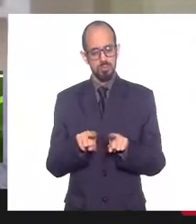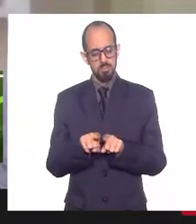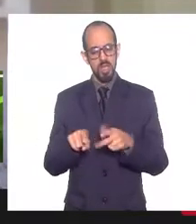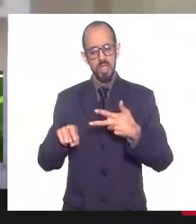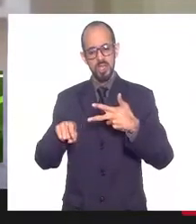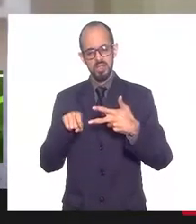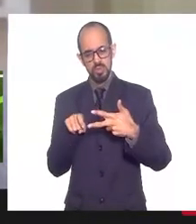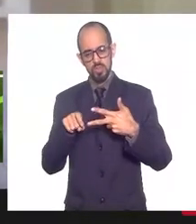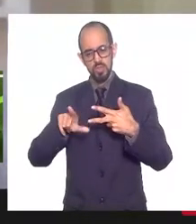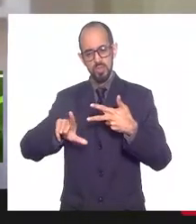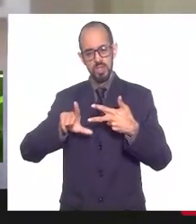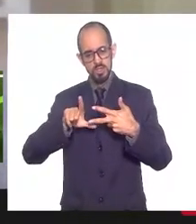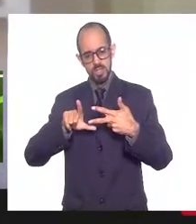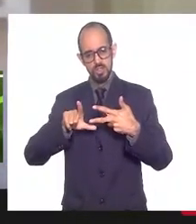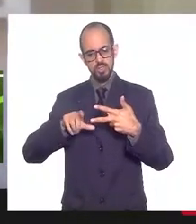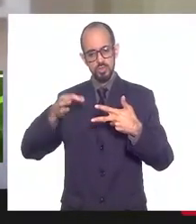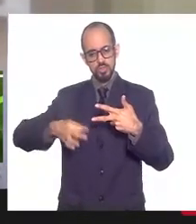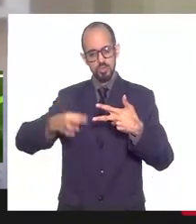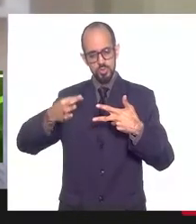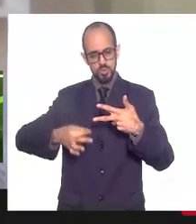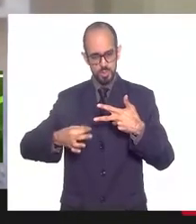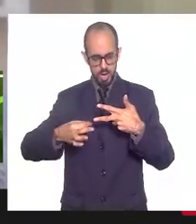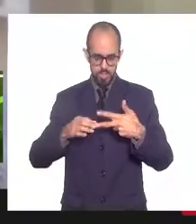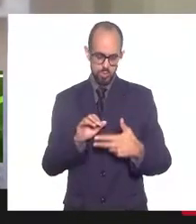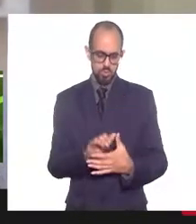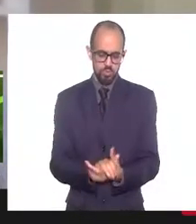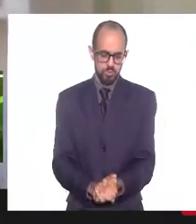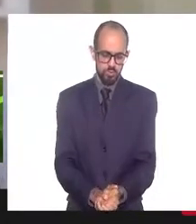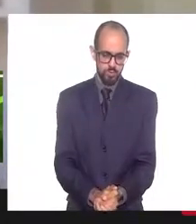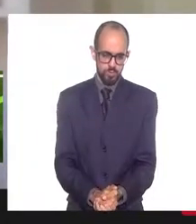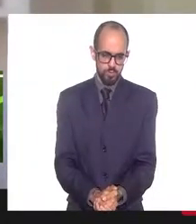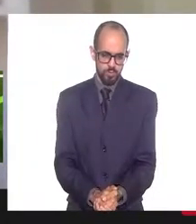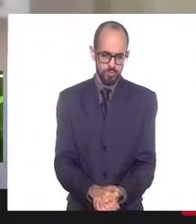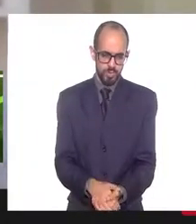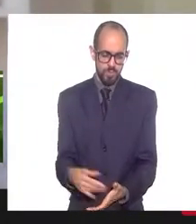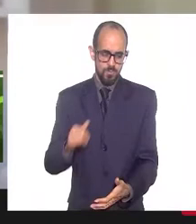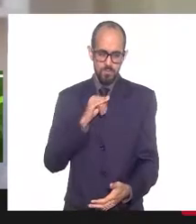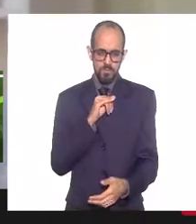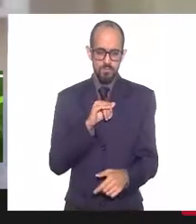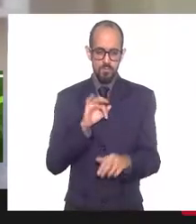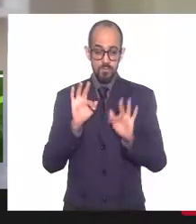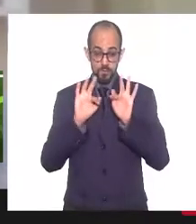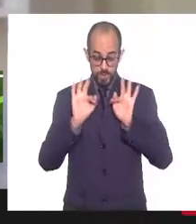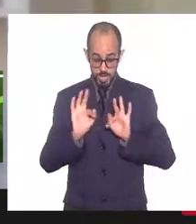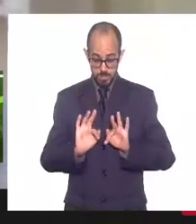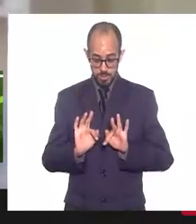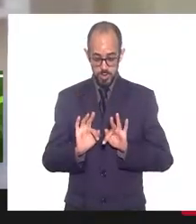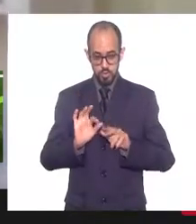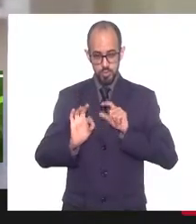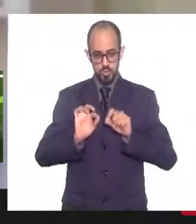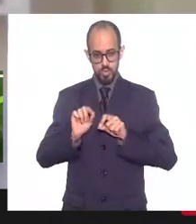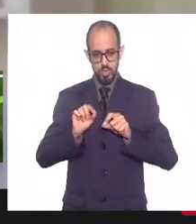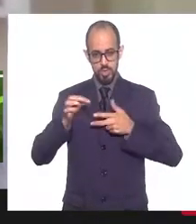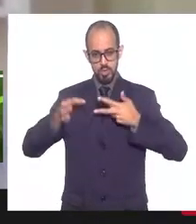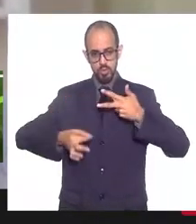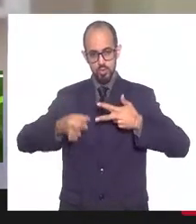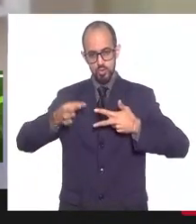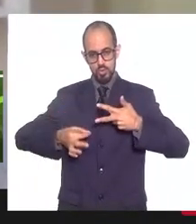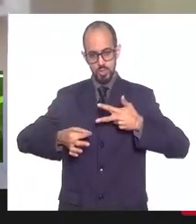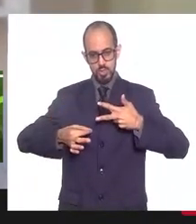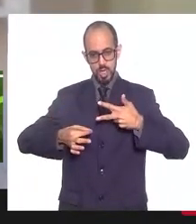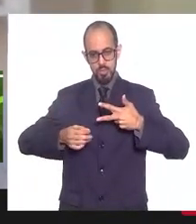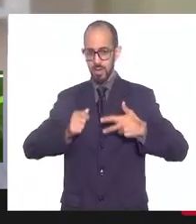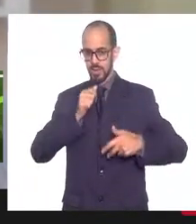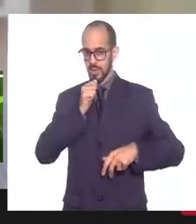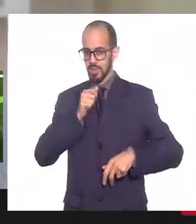poderes legislativos e do poder judiciário. Felizmente, o judiciário, em última instância, ainda